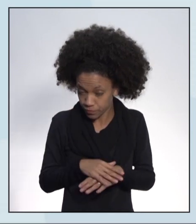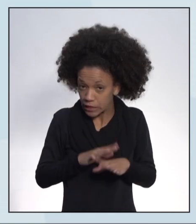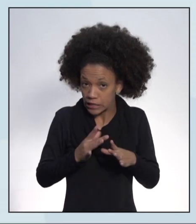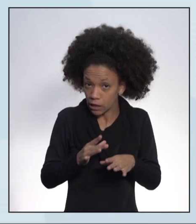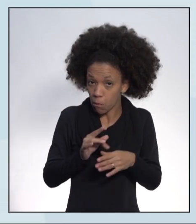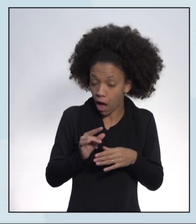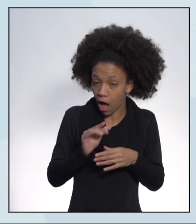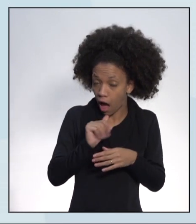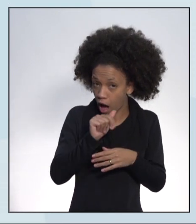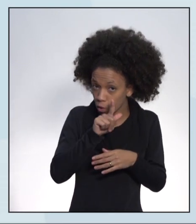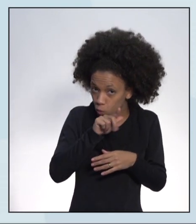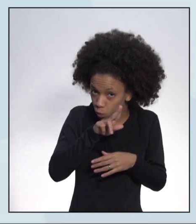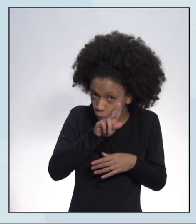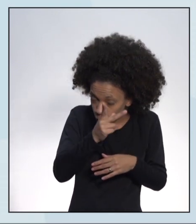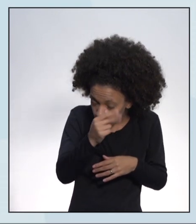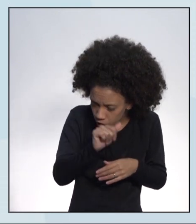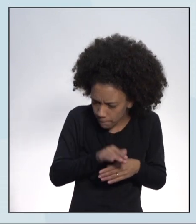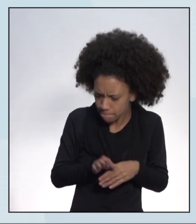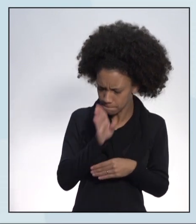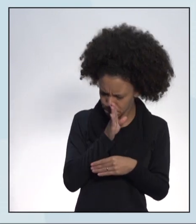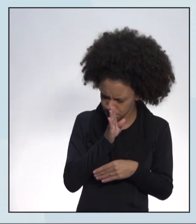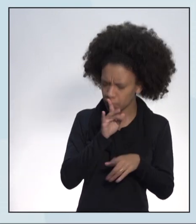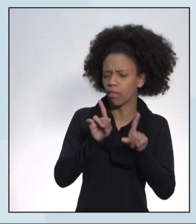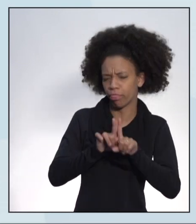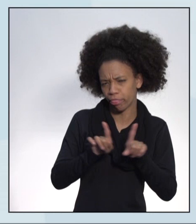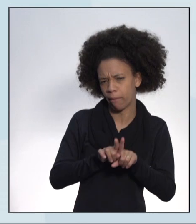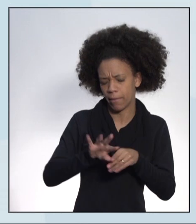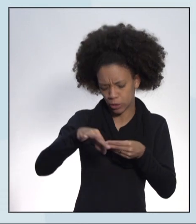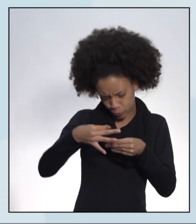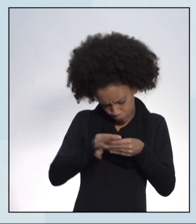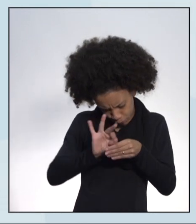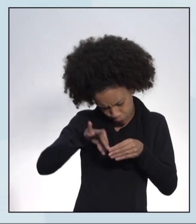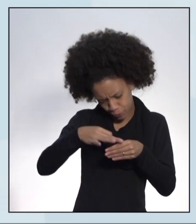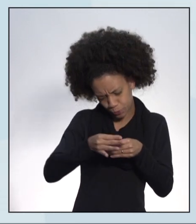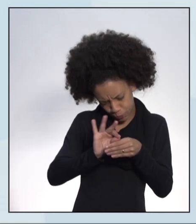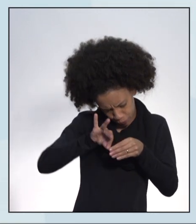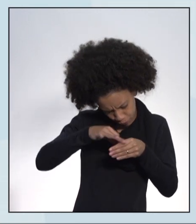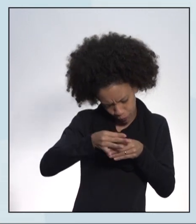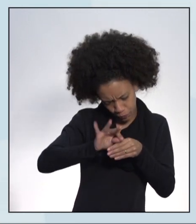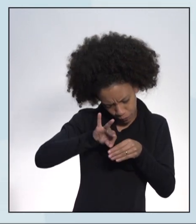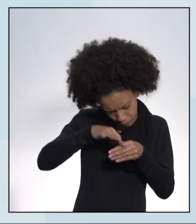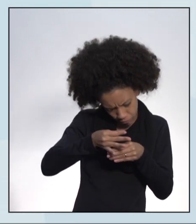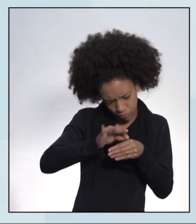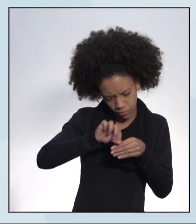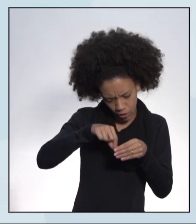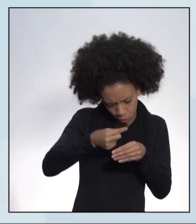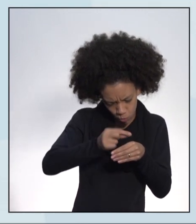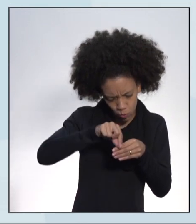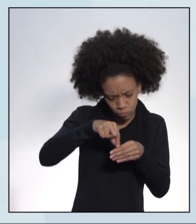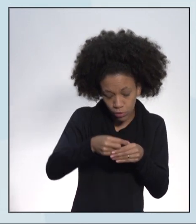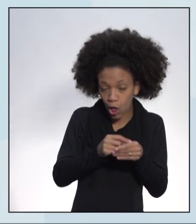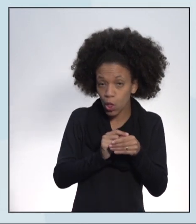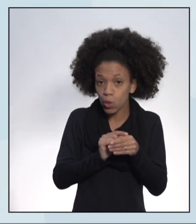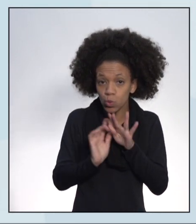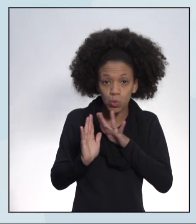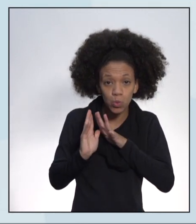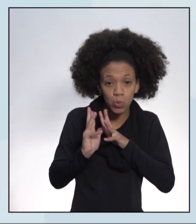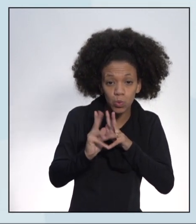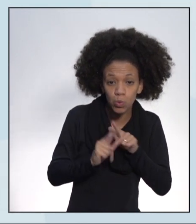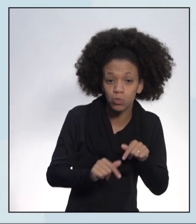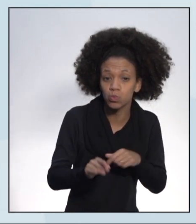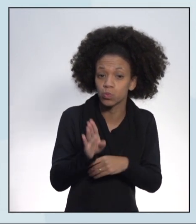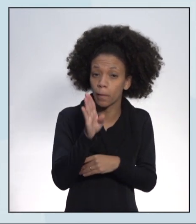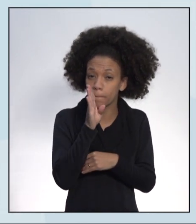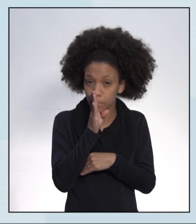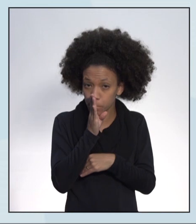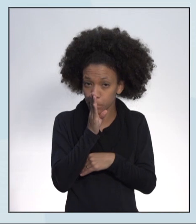não lhe dava resposta, calou-se então e foi andando, e era tudo silêncio na